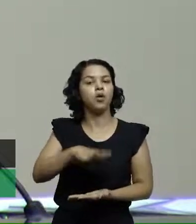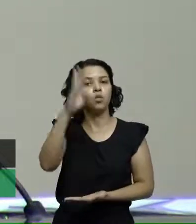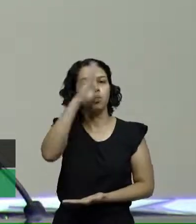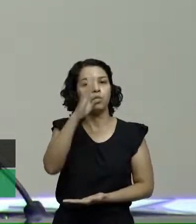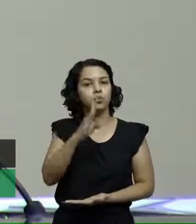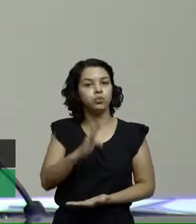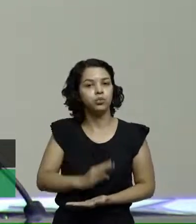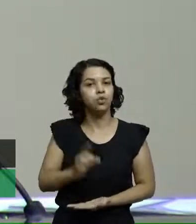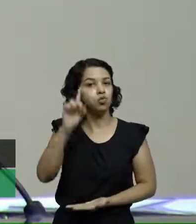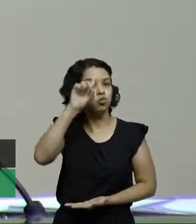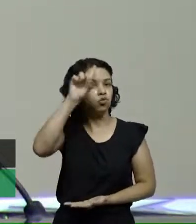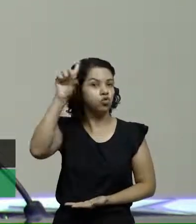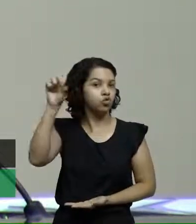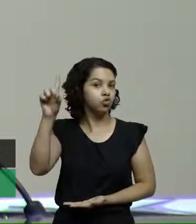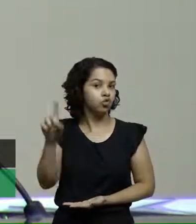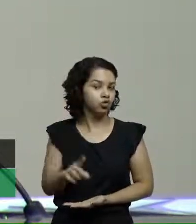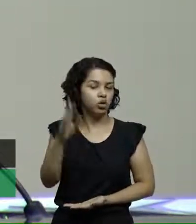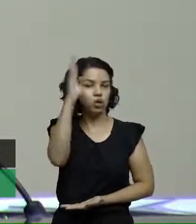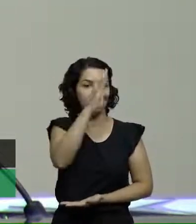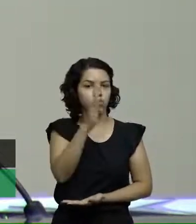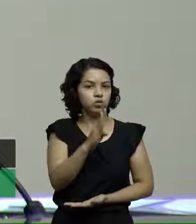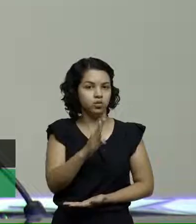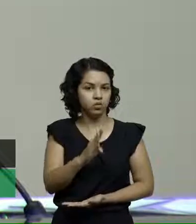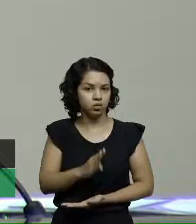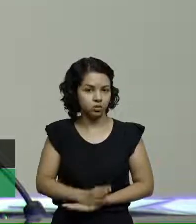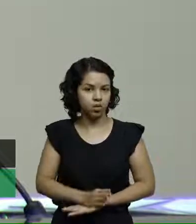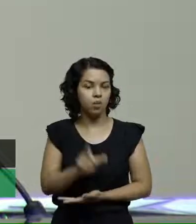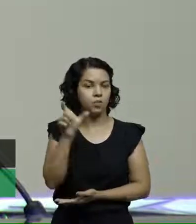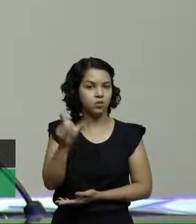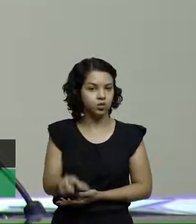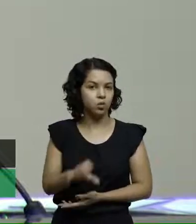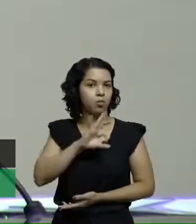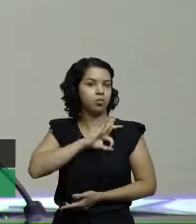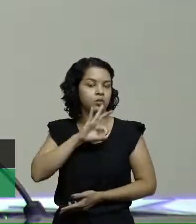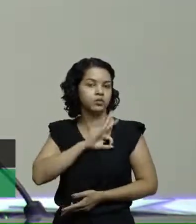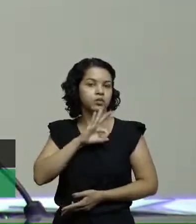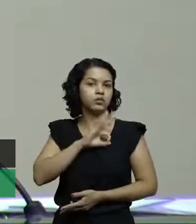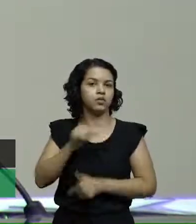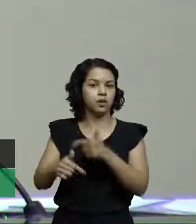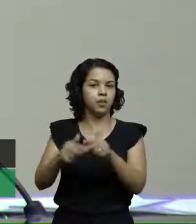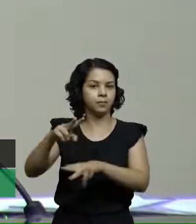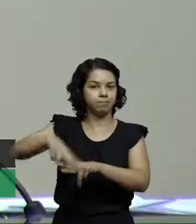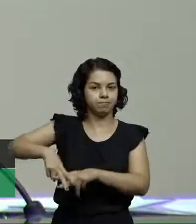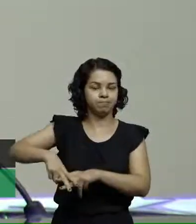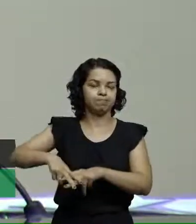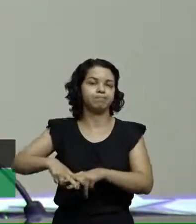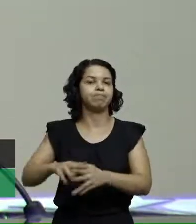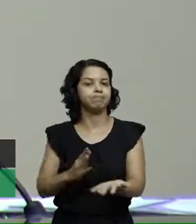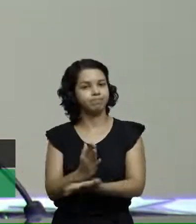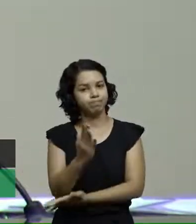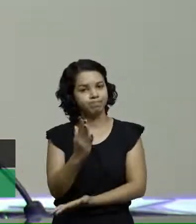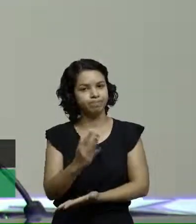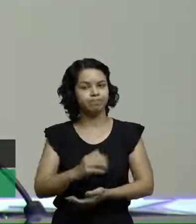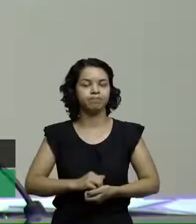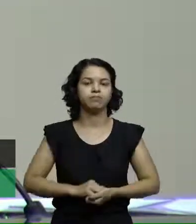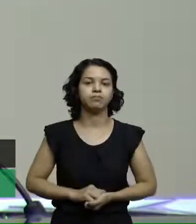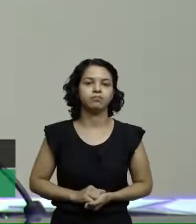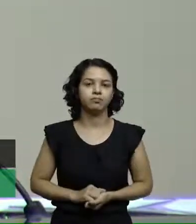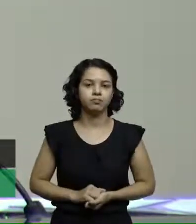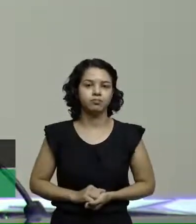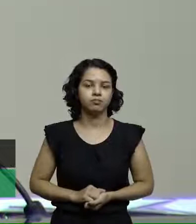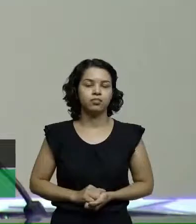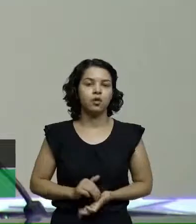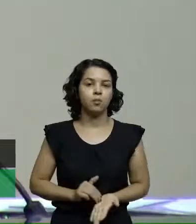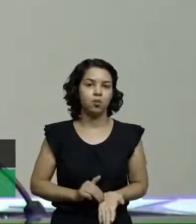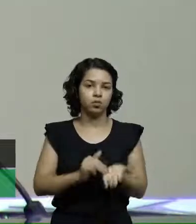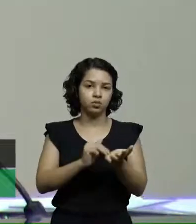do Agente Penitenciário Federal. Em discussão, em votação, aprovado.